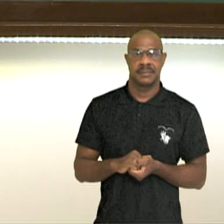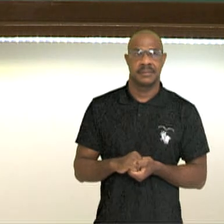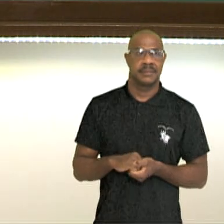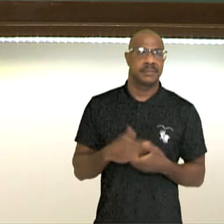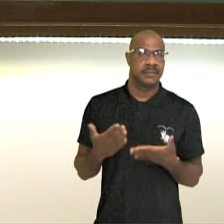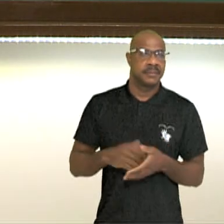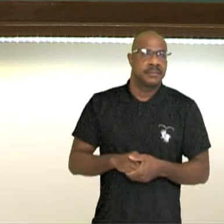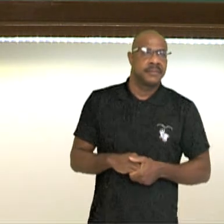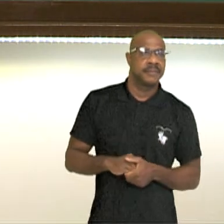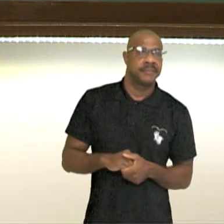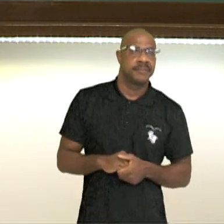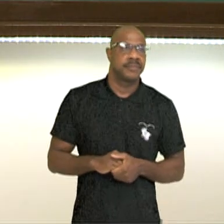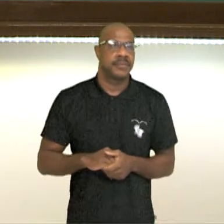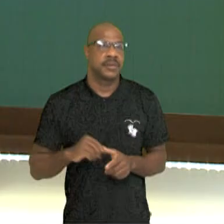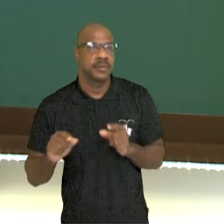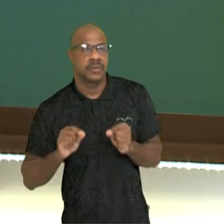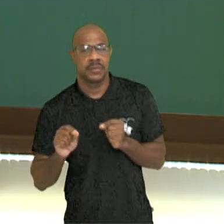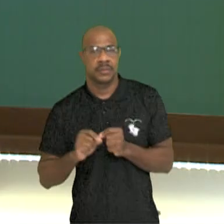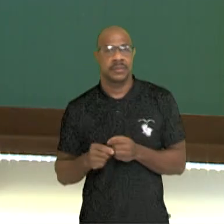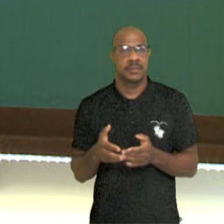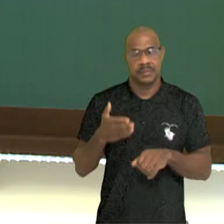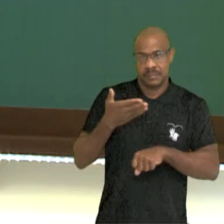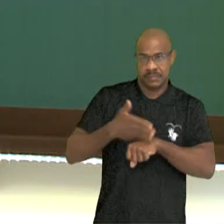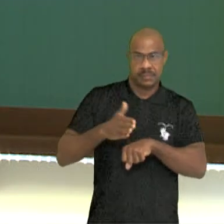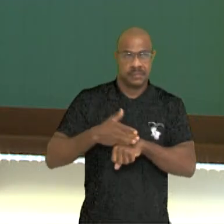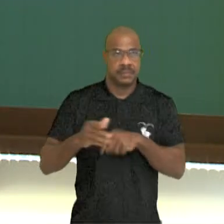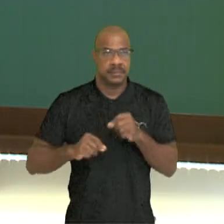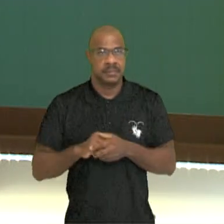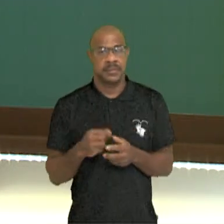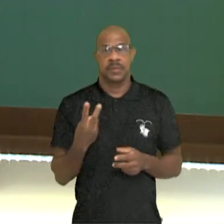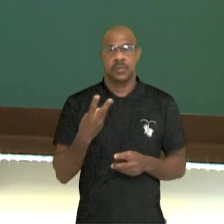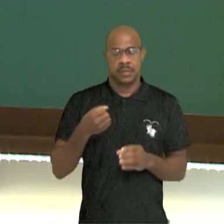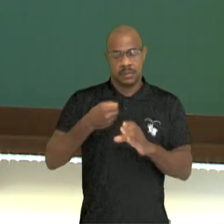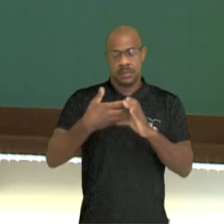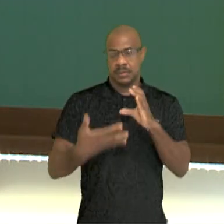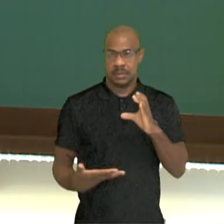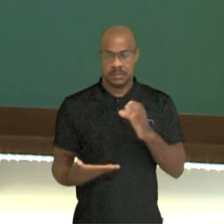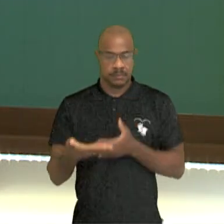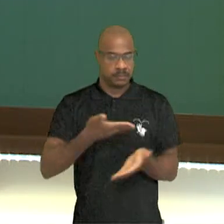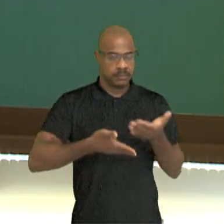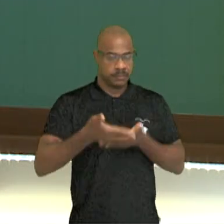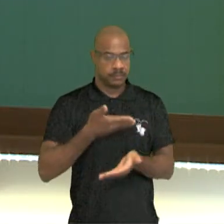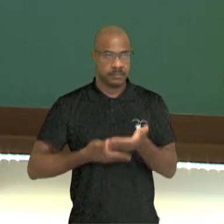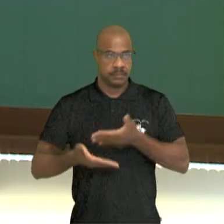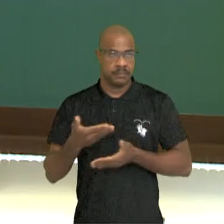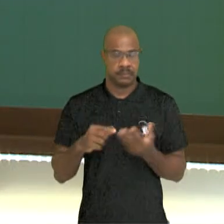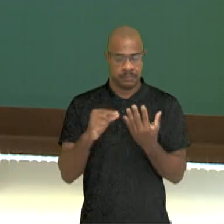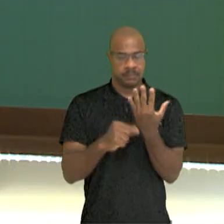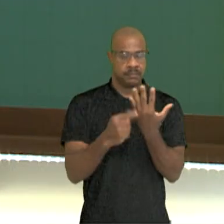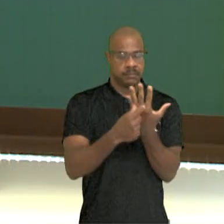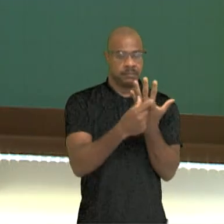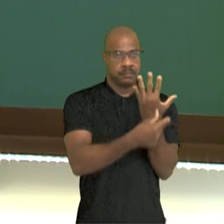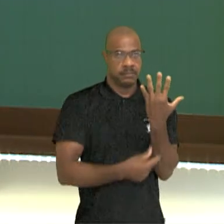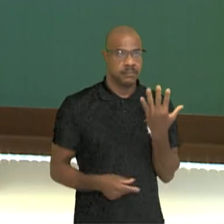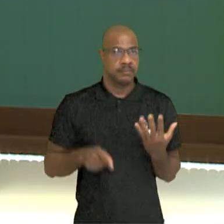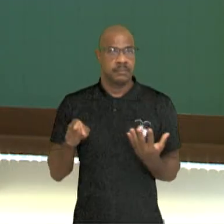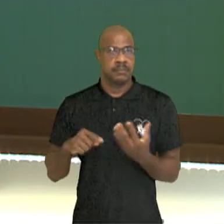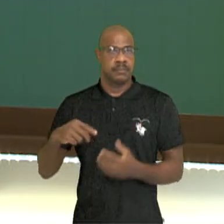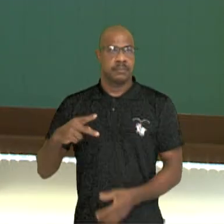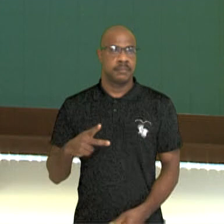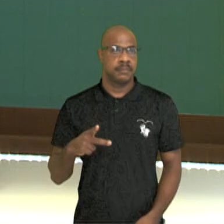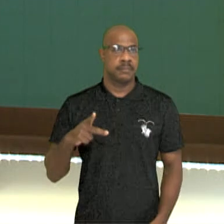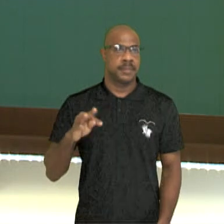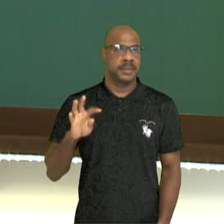Então, estudantes, neste exercício vocês deveriam colocar 2 características compartilhadas pelos 2 grupos e 2 características